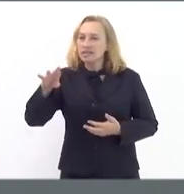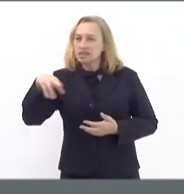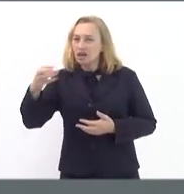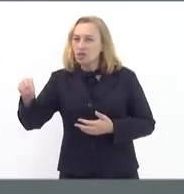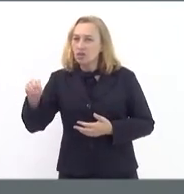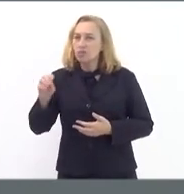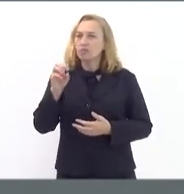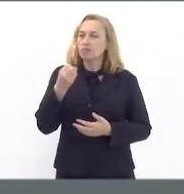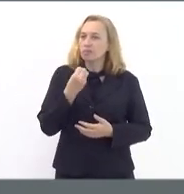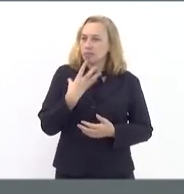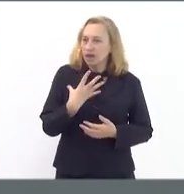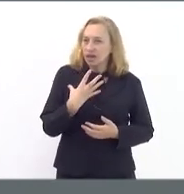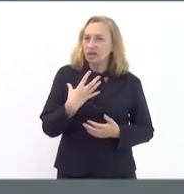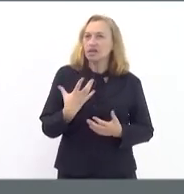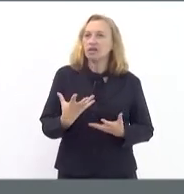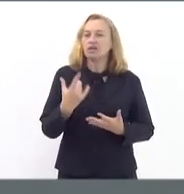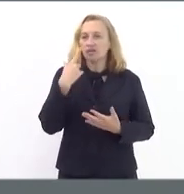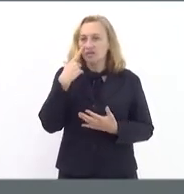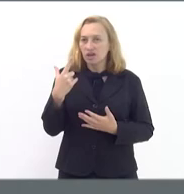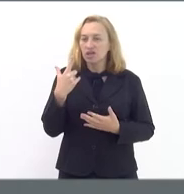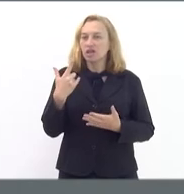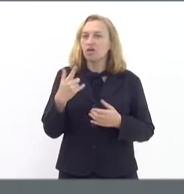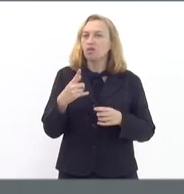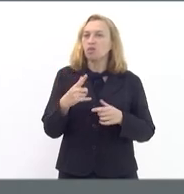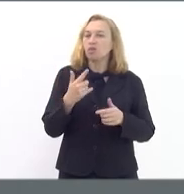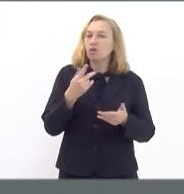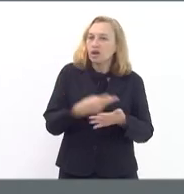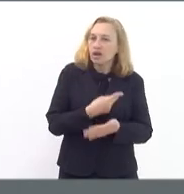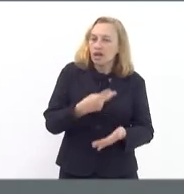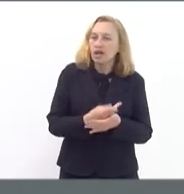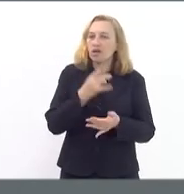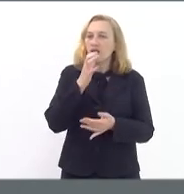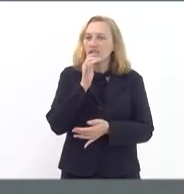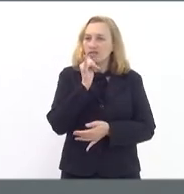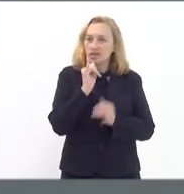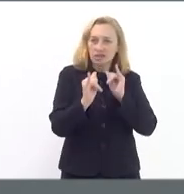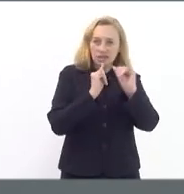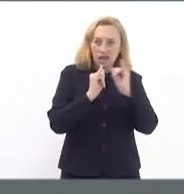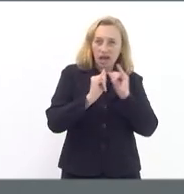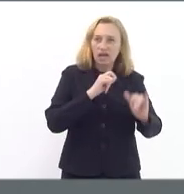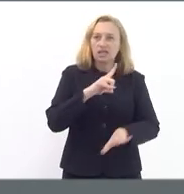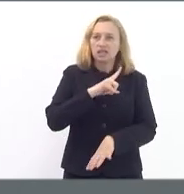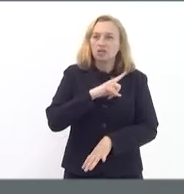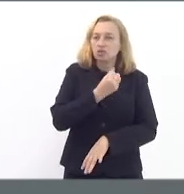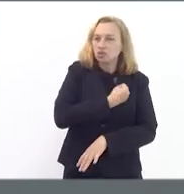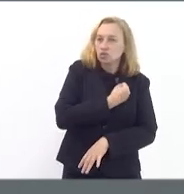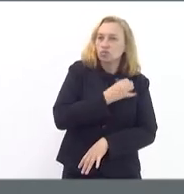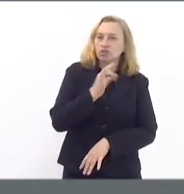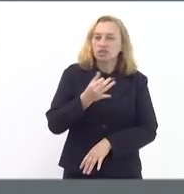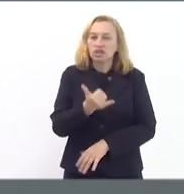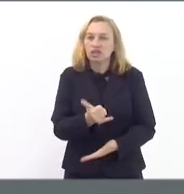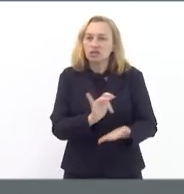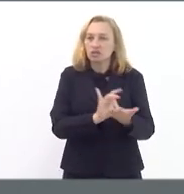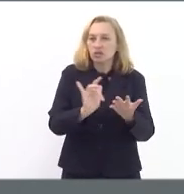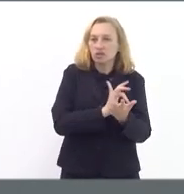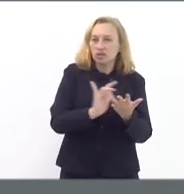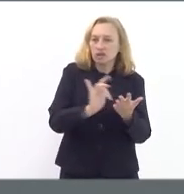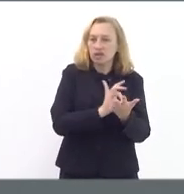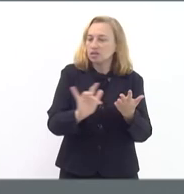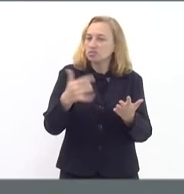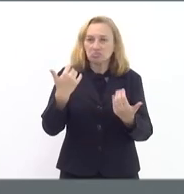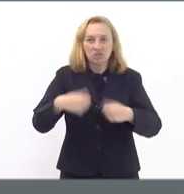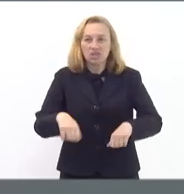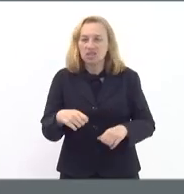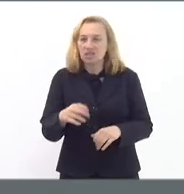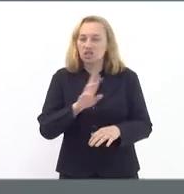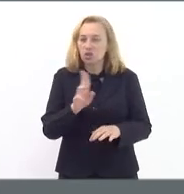para no caso ela estarem vendo algum crime ocorrendo elas informarem pra gente nós temos um número de telefone para isso do WhatsApp é não precisa se identificar